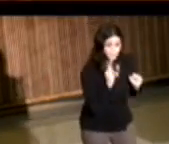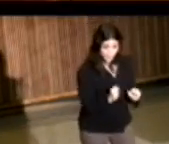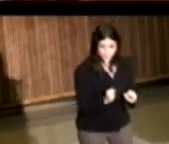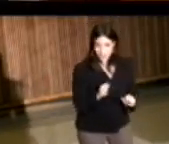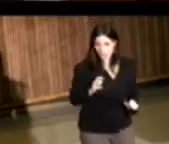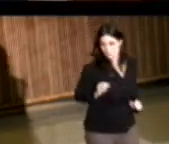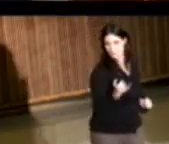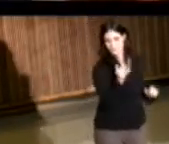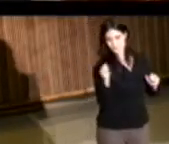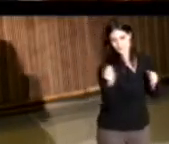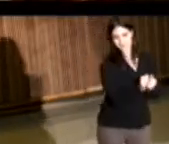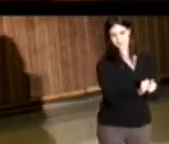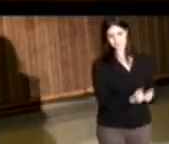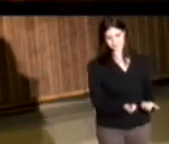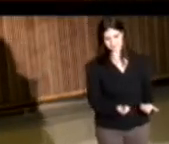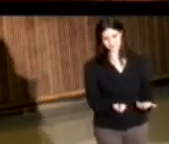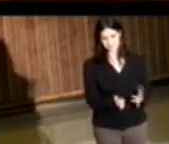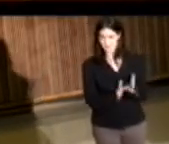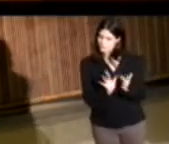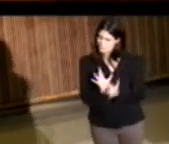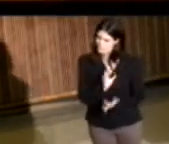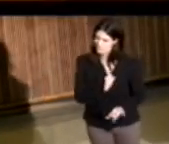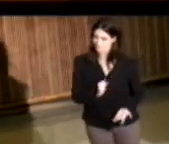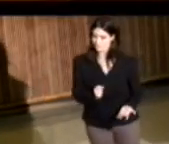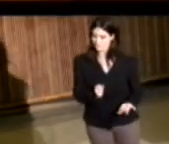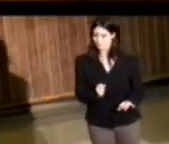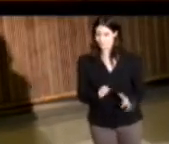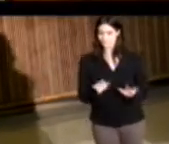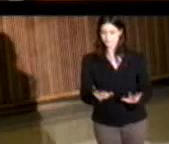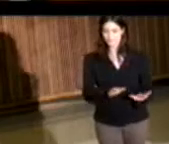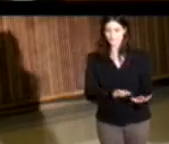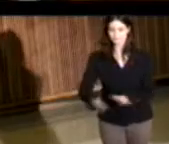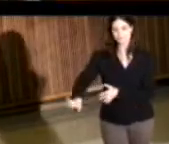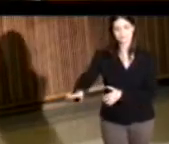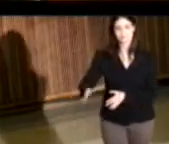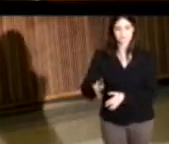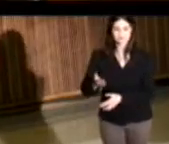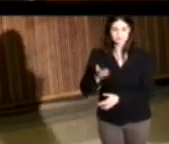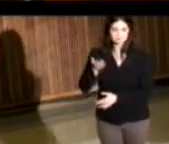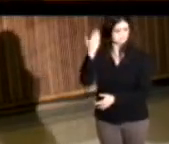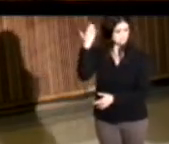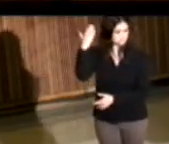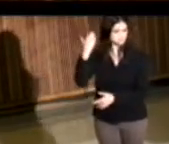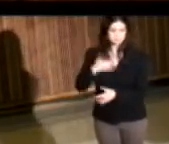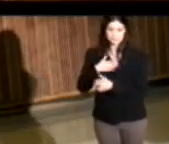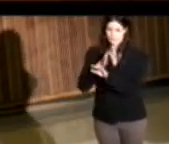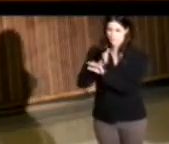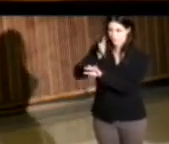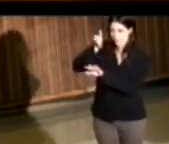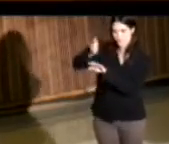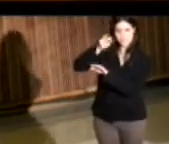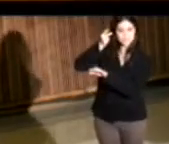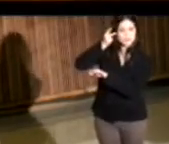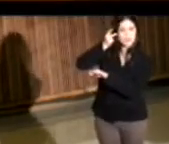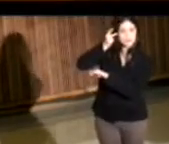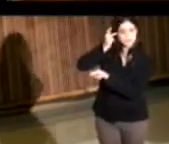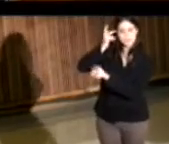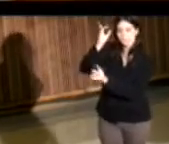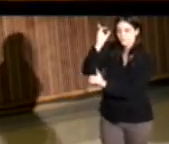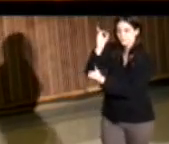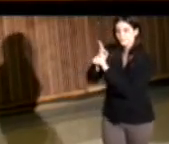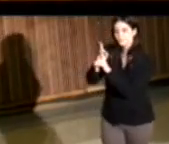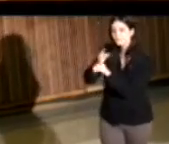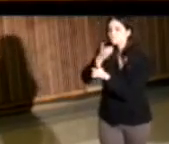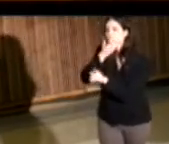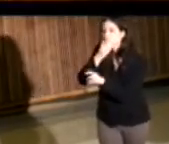e falando com um Gideão, que tinha acabado de terminar o congresso dos Gideões, se não me engano, em São José do Rio Preto, semana